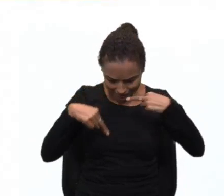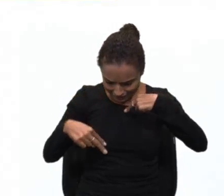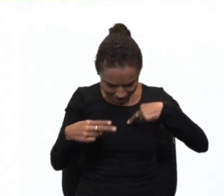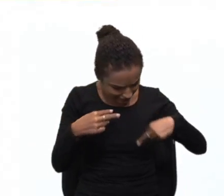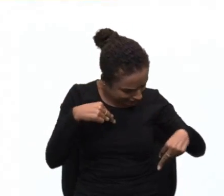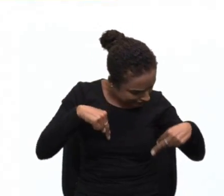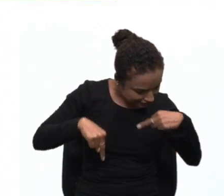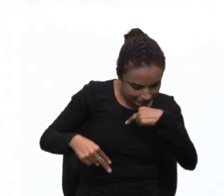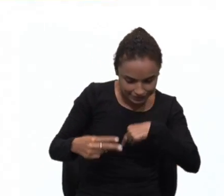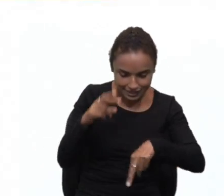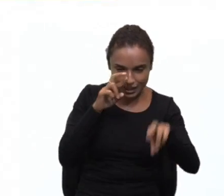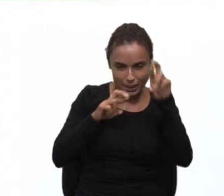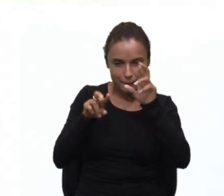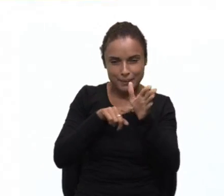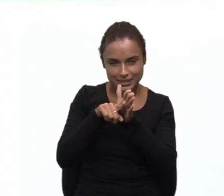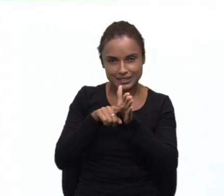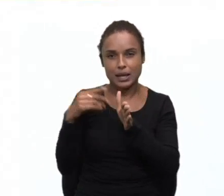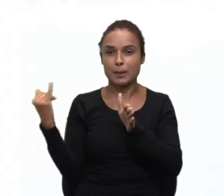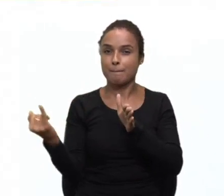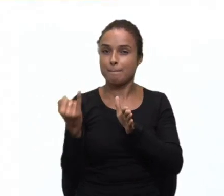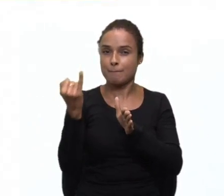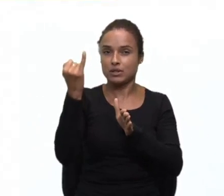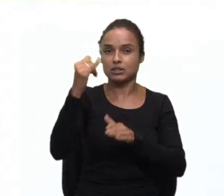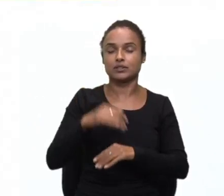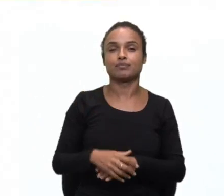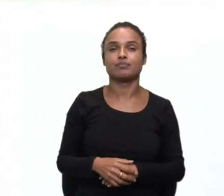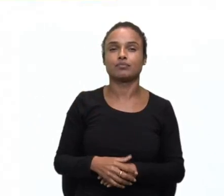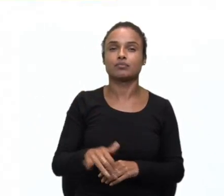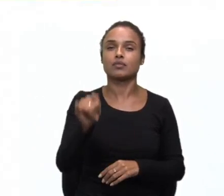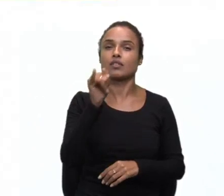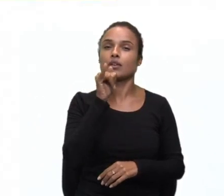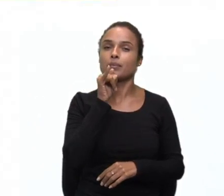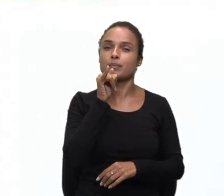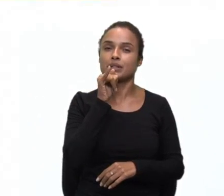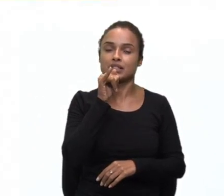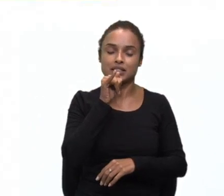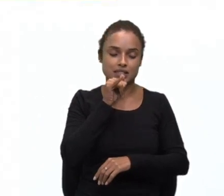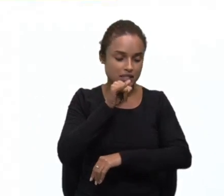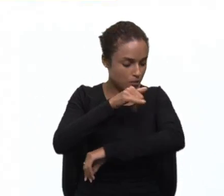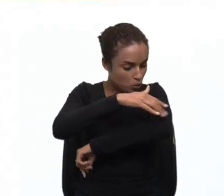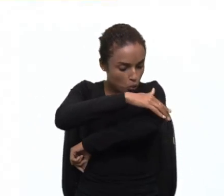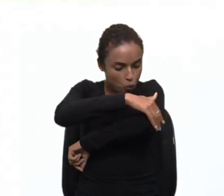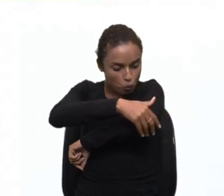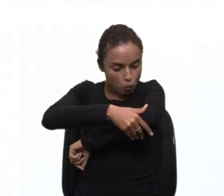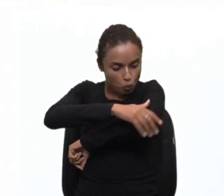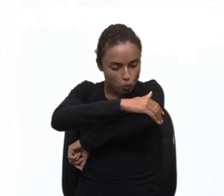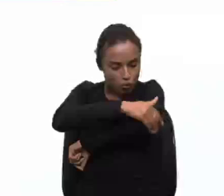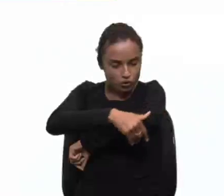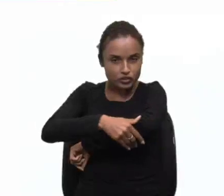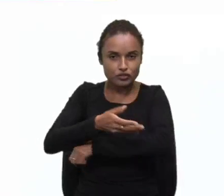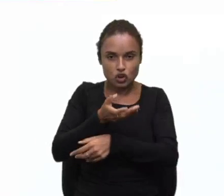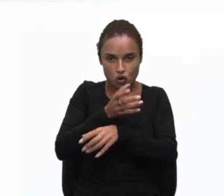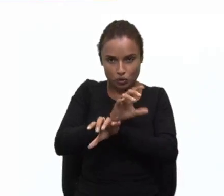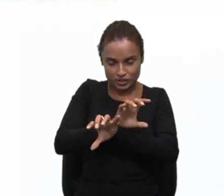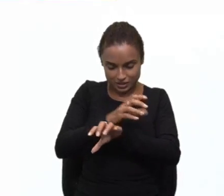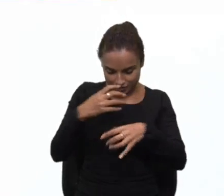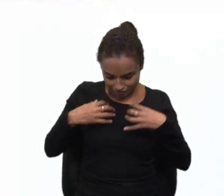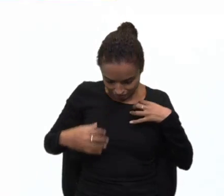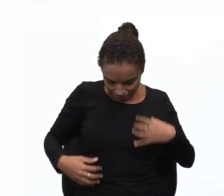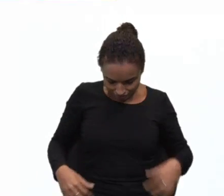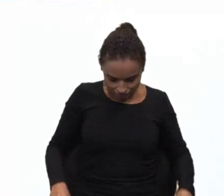Cotovelo. O cotovelo é interessante e eu estou falando dessa articulação aqui que está um pouco pintada. Essa figura, por exemplo, é da base